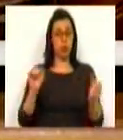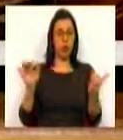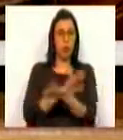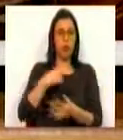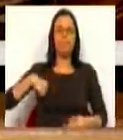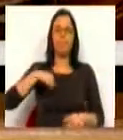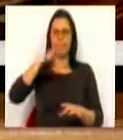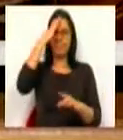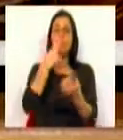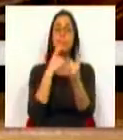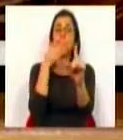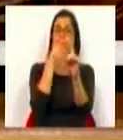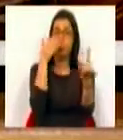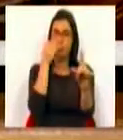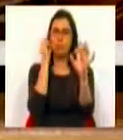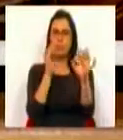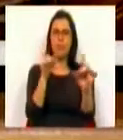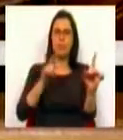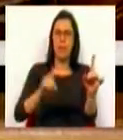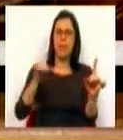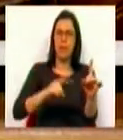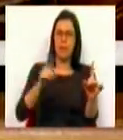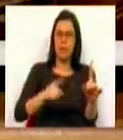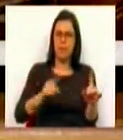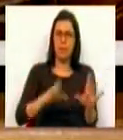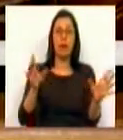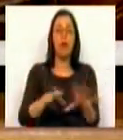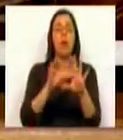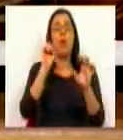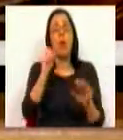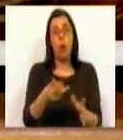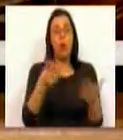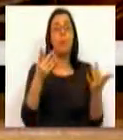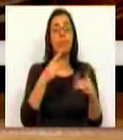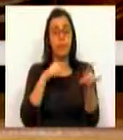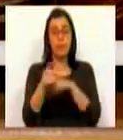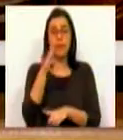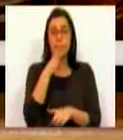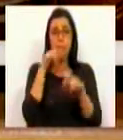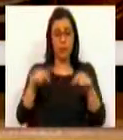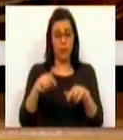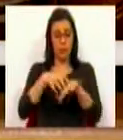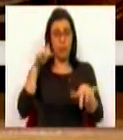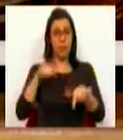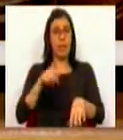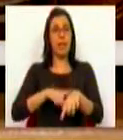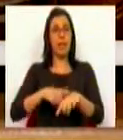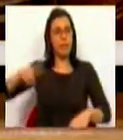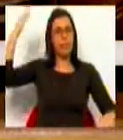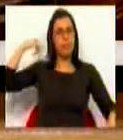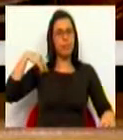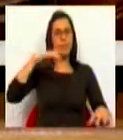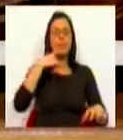hoje sabemos, lhe perguntaram de forma insistente. Ou mesmo ainda, quando deputados desta Câmara, na legislatura